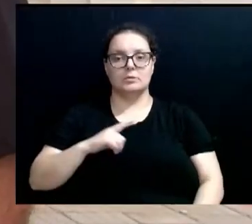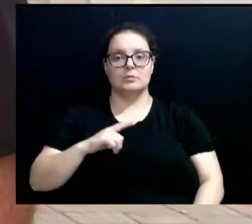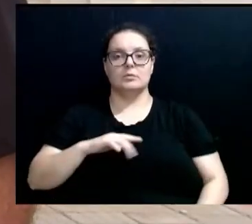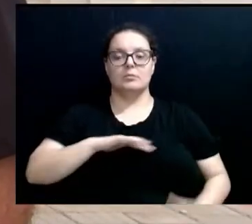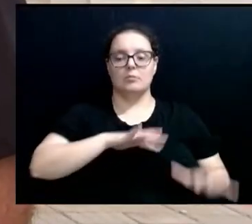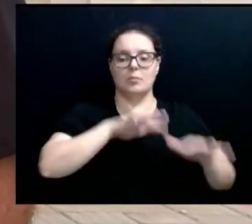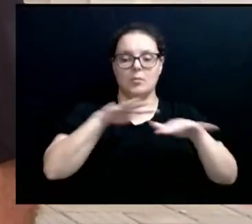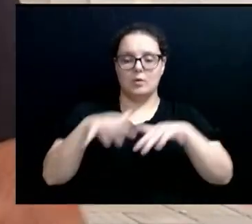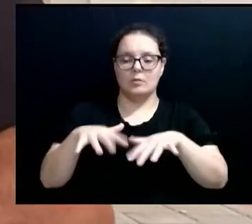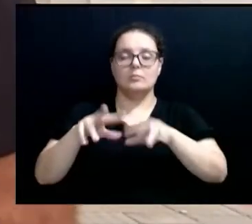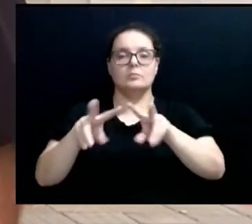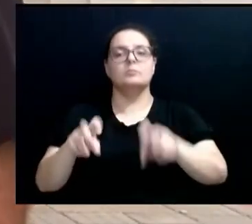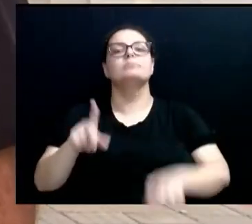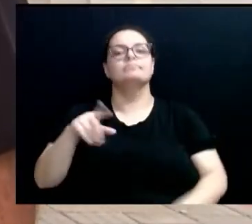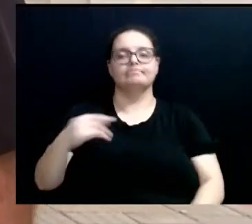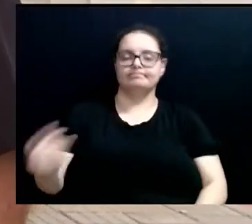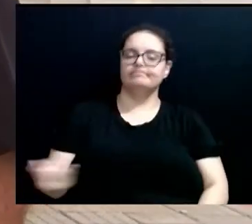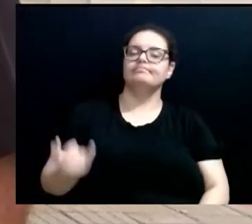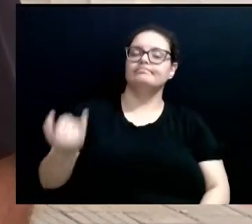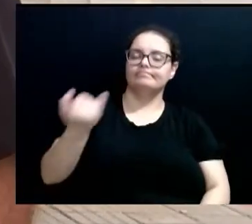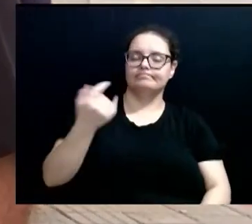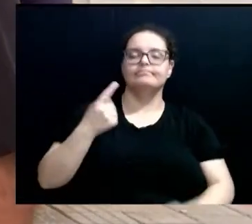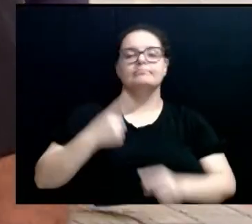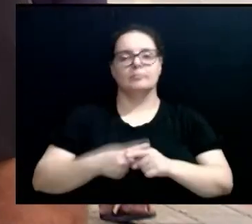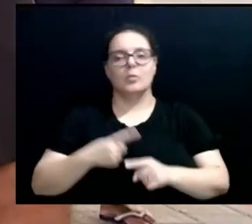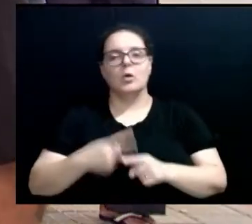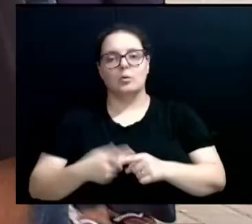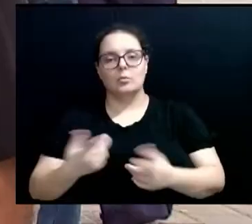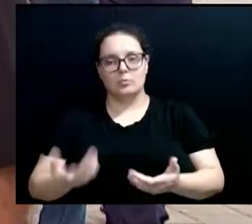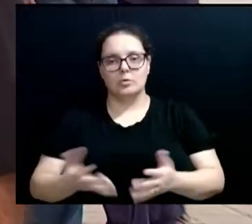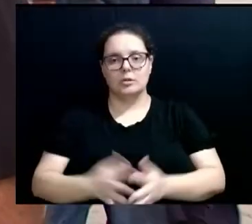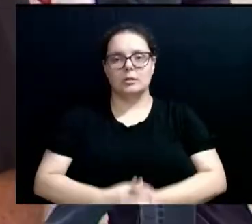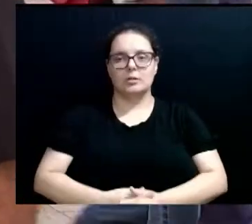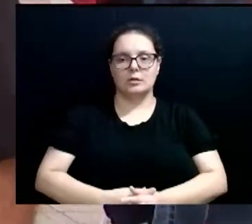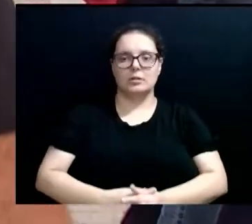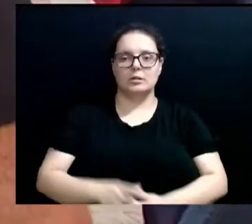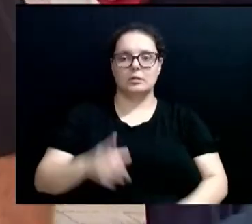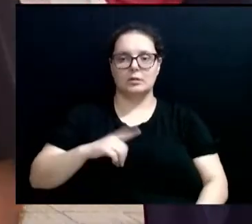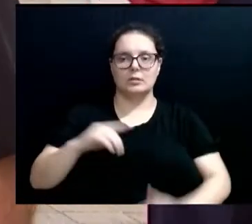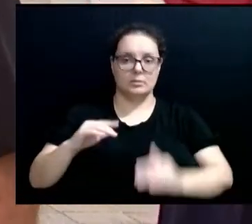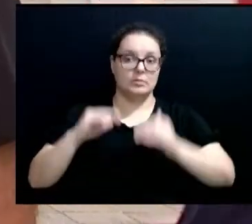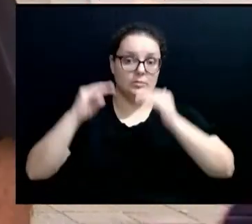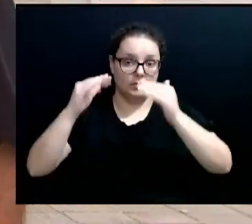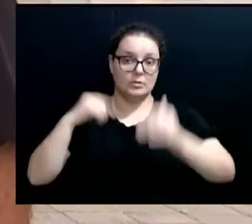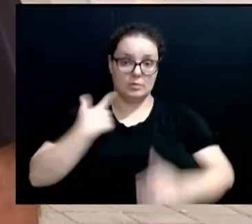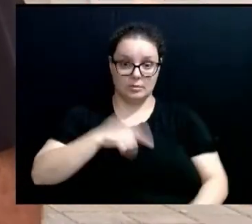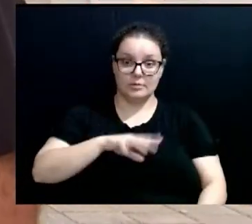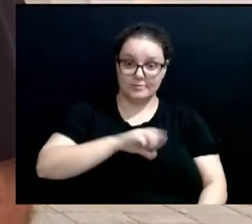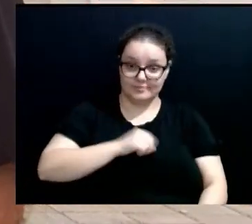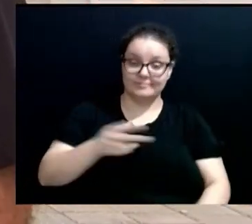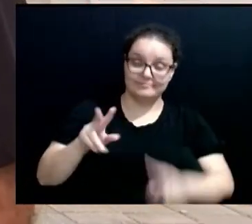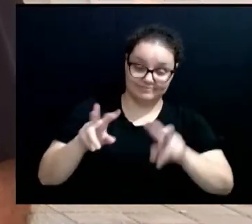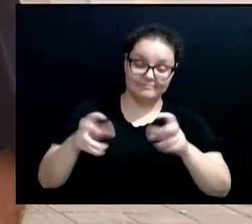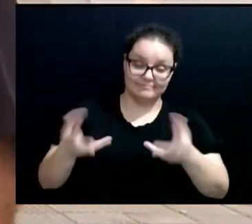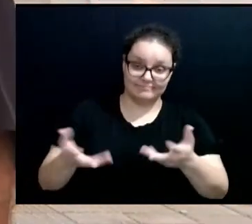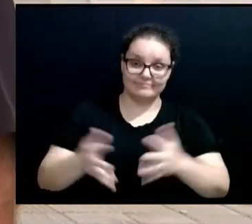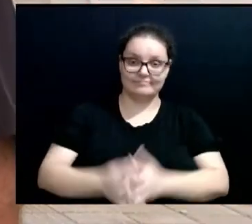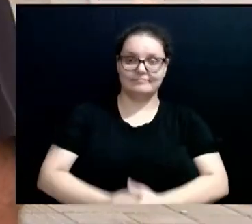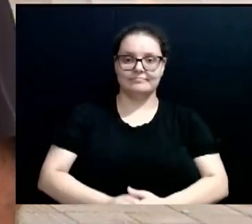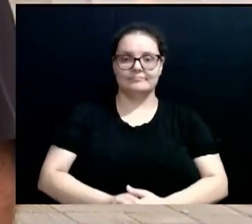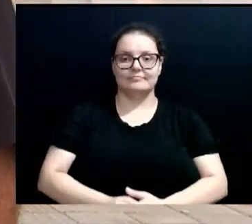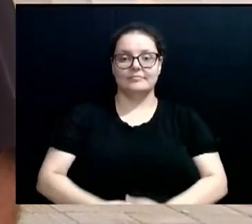é muito importante, porque a gente tem uma máxima, né, nós que gostamos desse assunto, de que conhecer